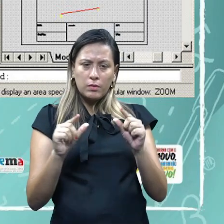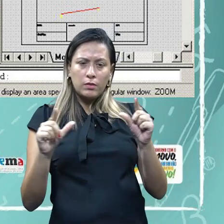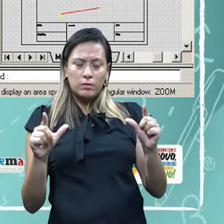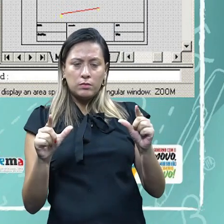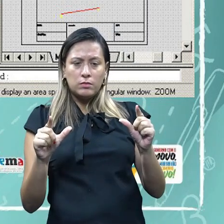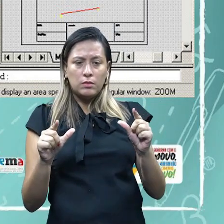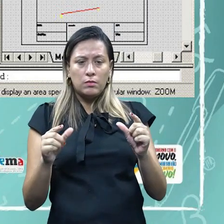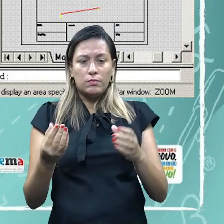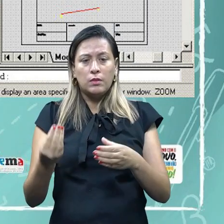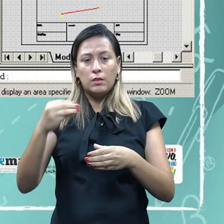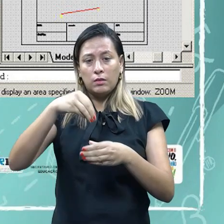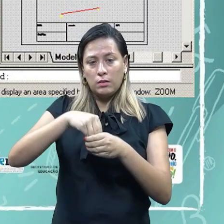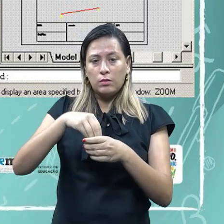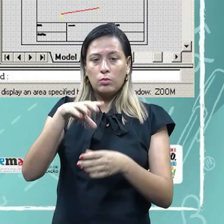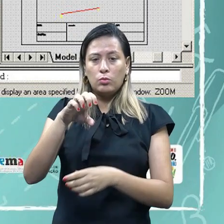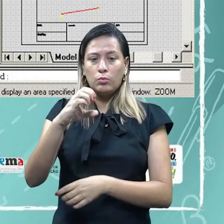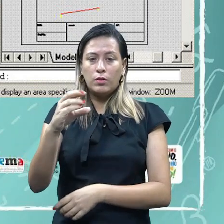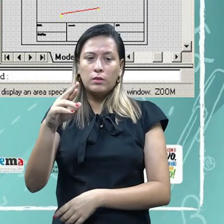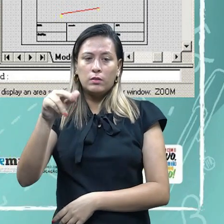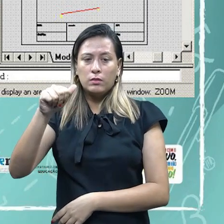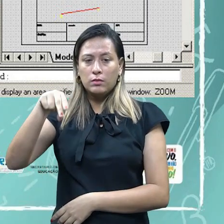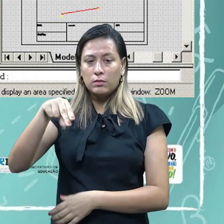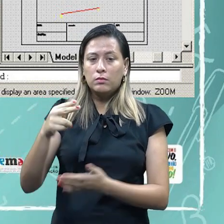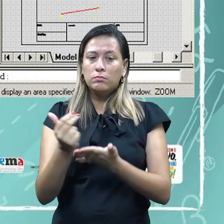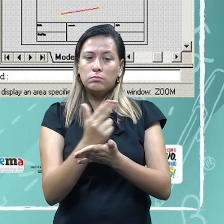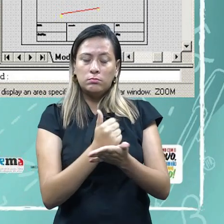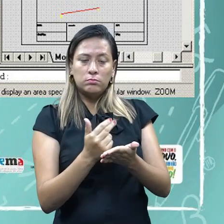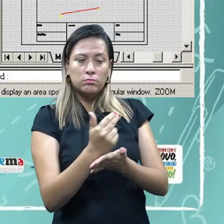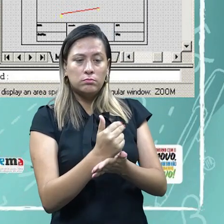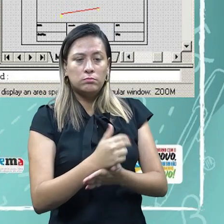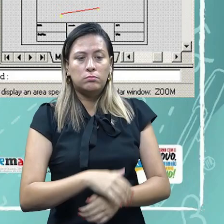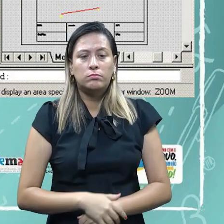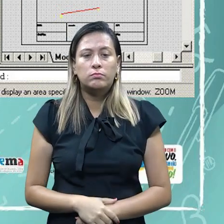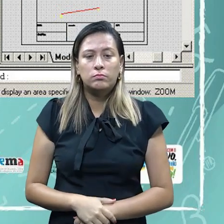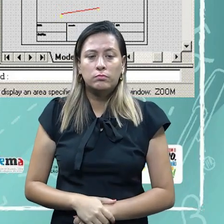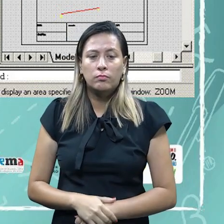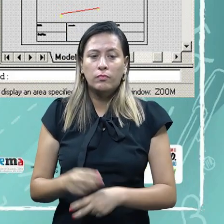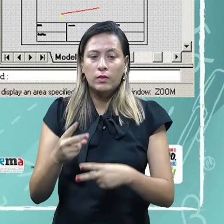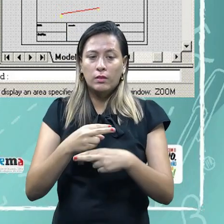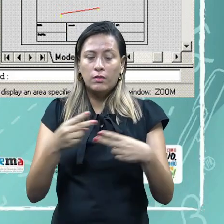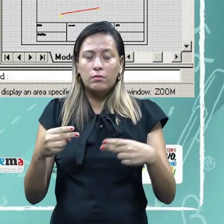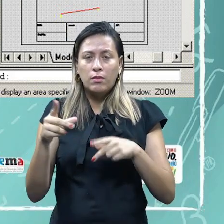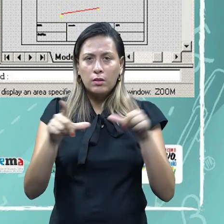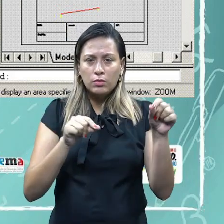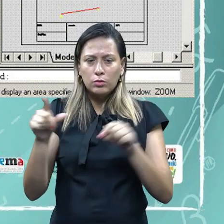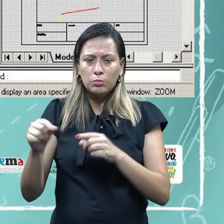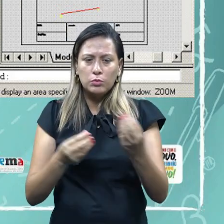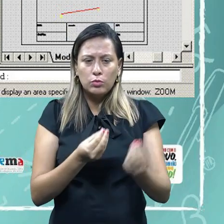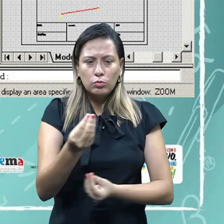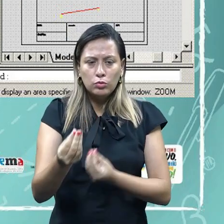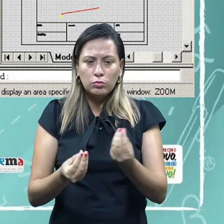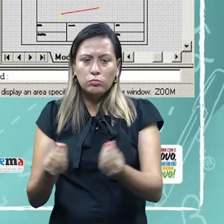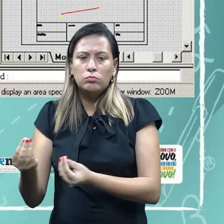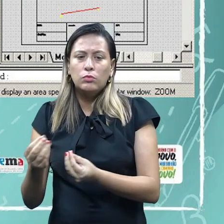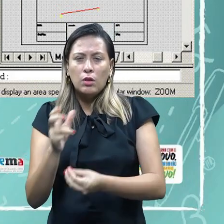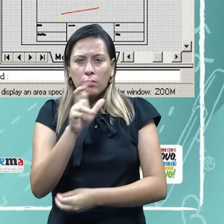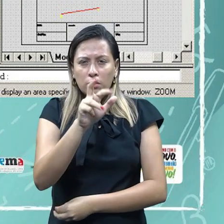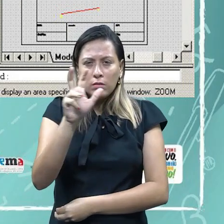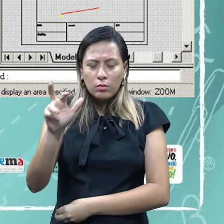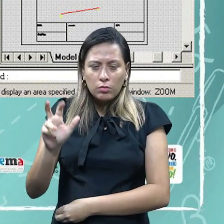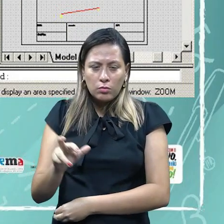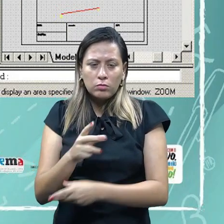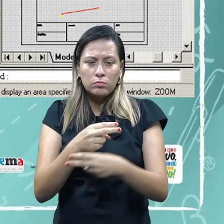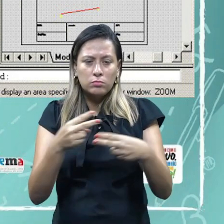do modelo dentro do ecrã de desenho. Apesar de ter várias opções distribuídas por vários